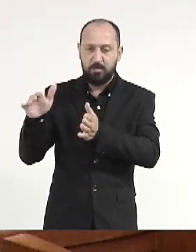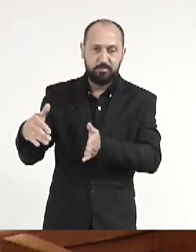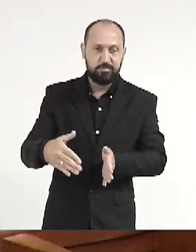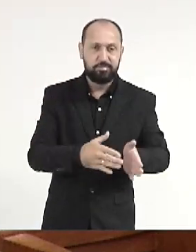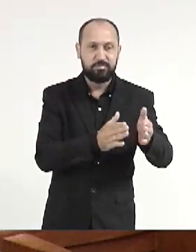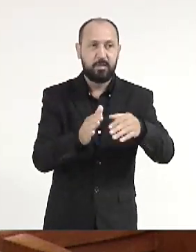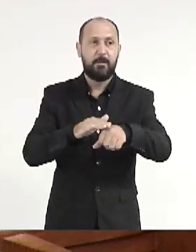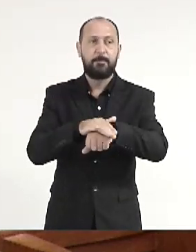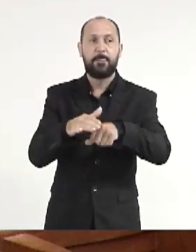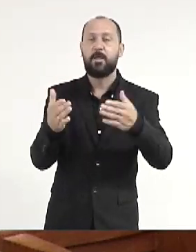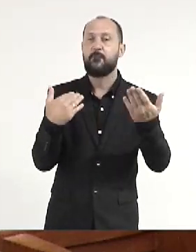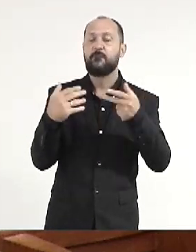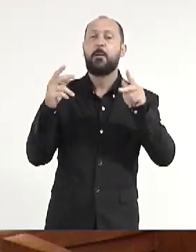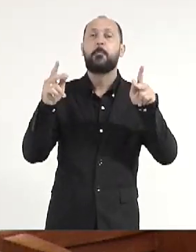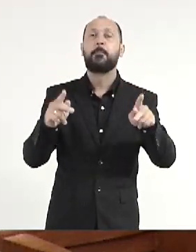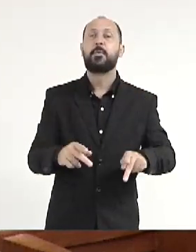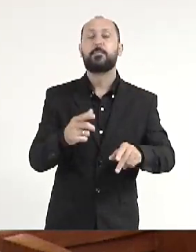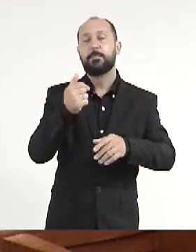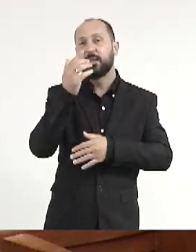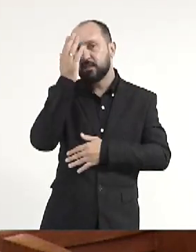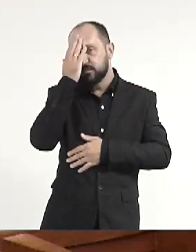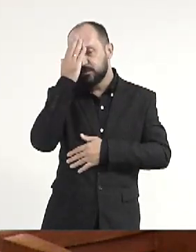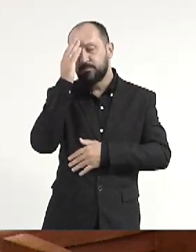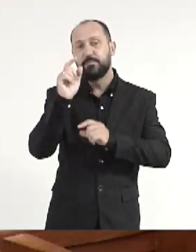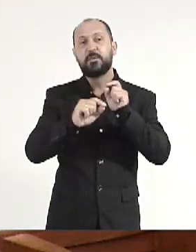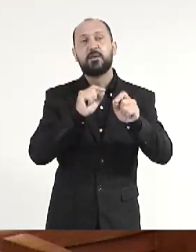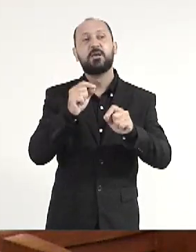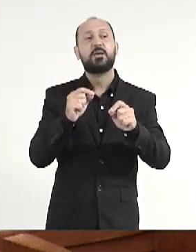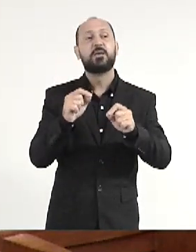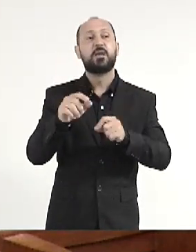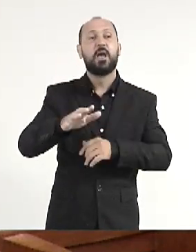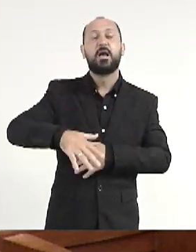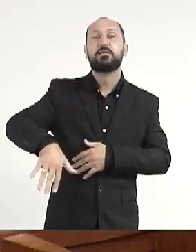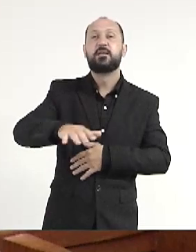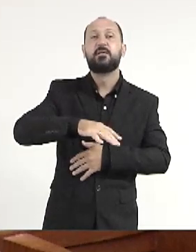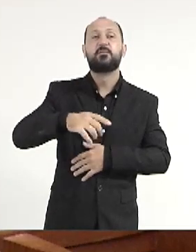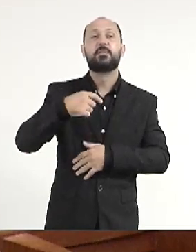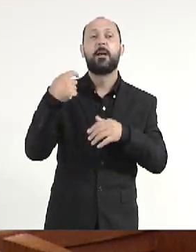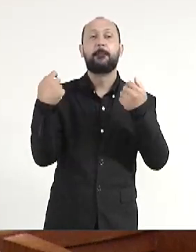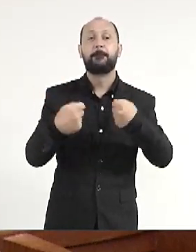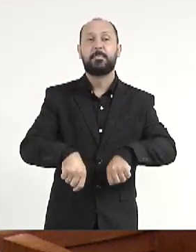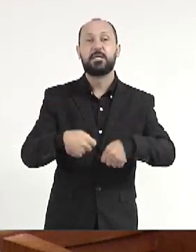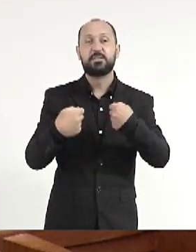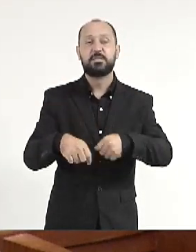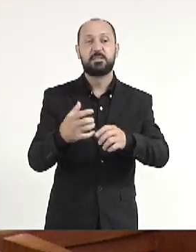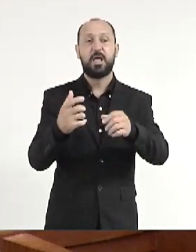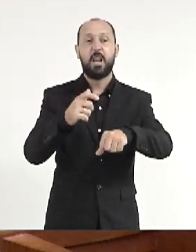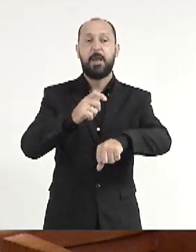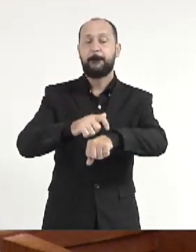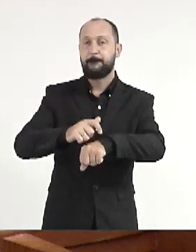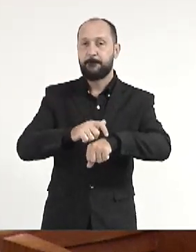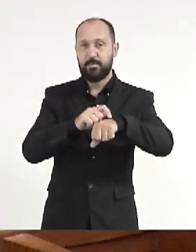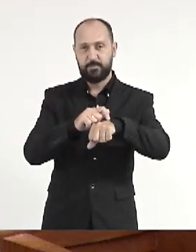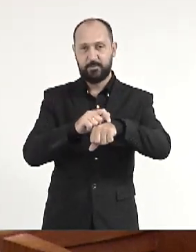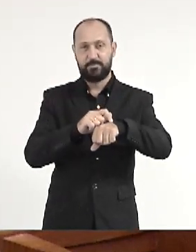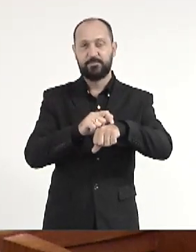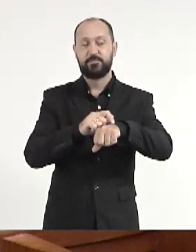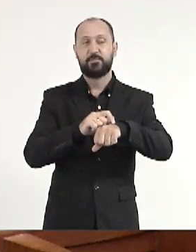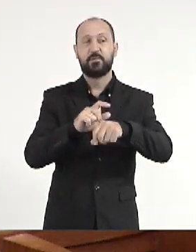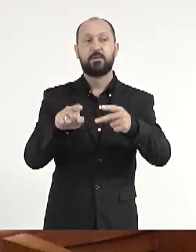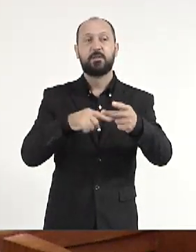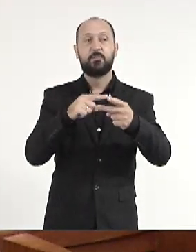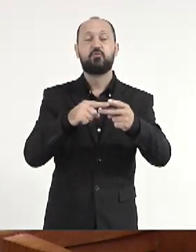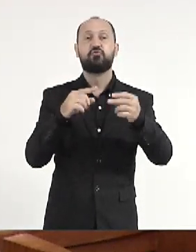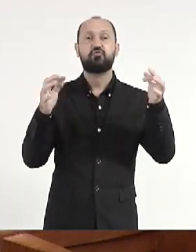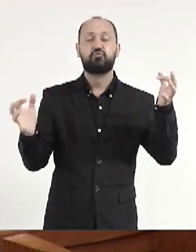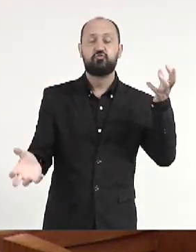e conversando com a população para saber o que é que essa população está precisando neste momento, depois do